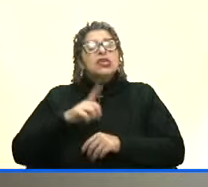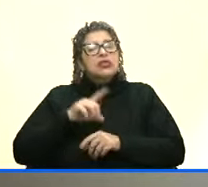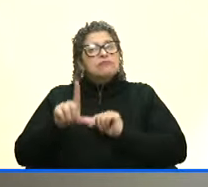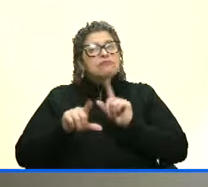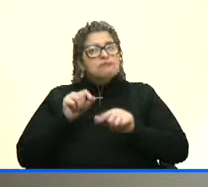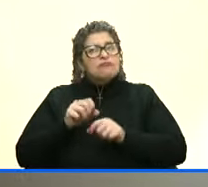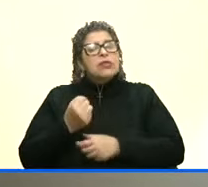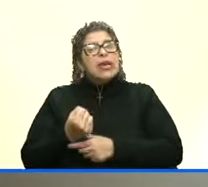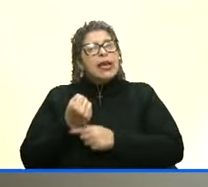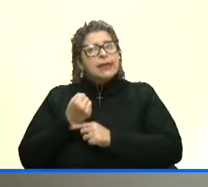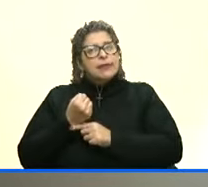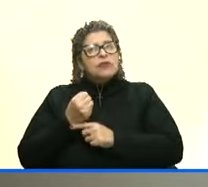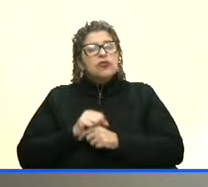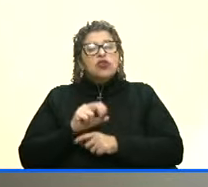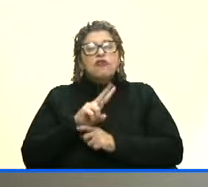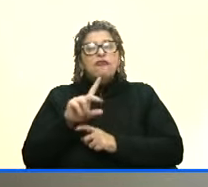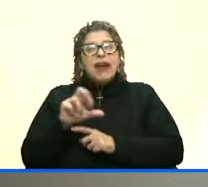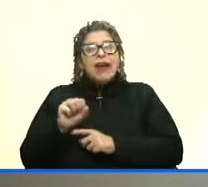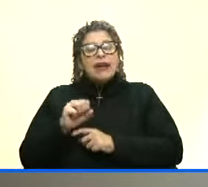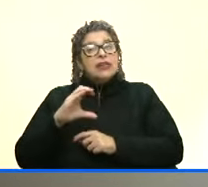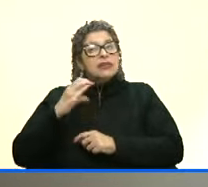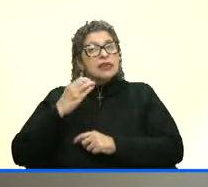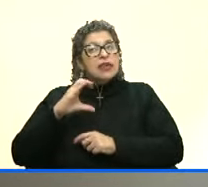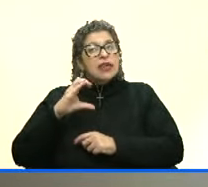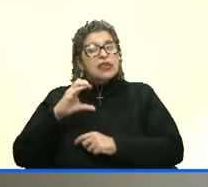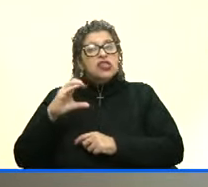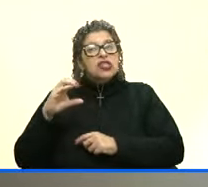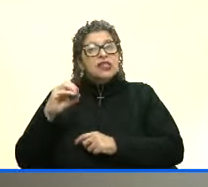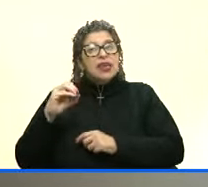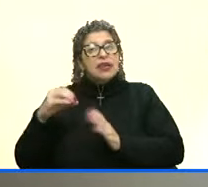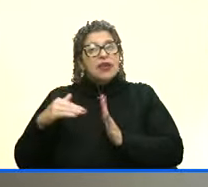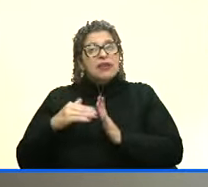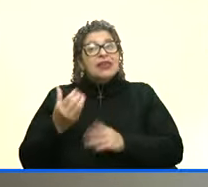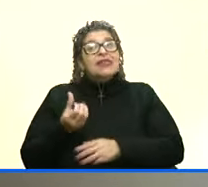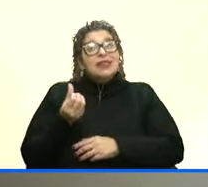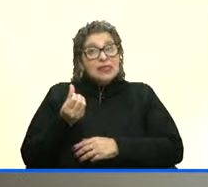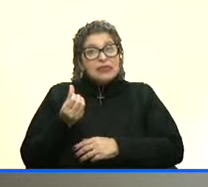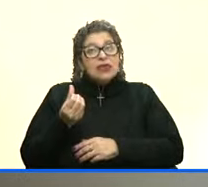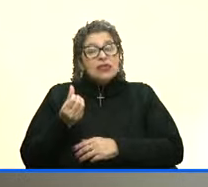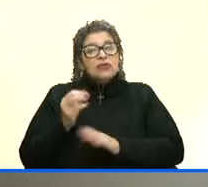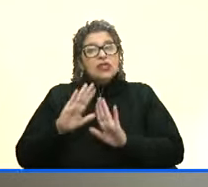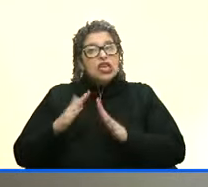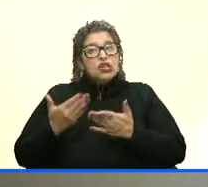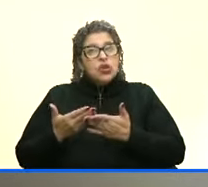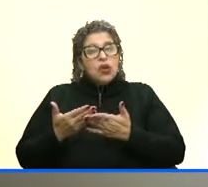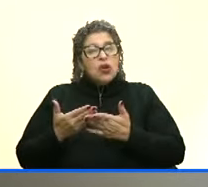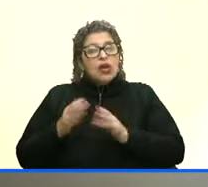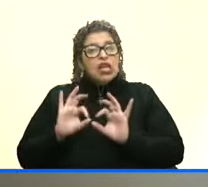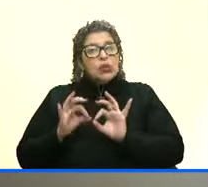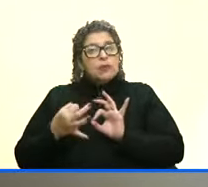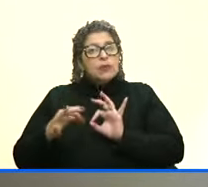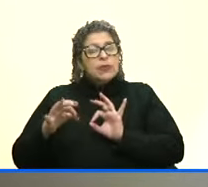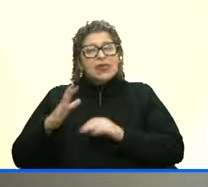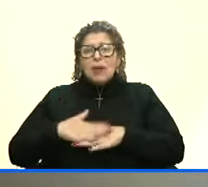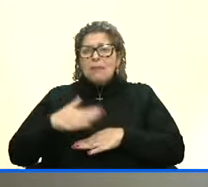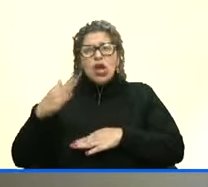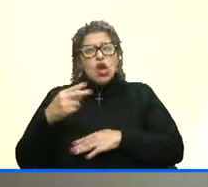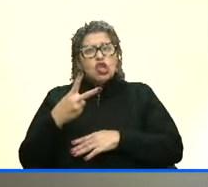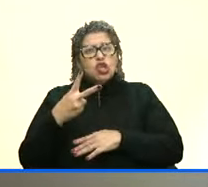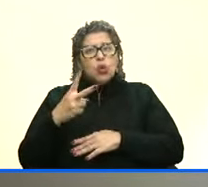decisão que garantiu vaga em creche a crianças de 0 a 6 anos em escolas com distância não superior a